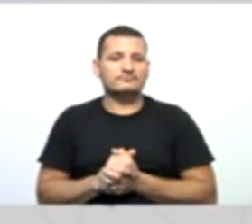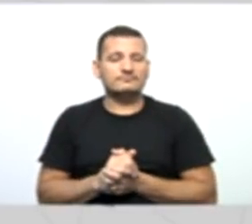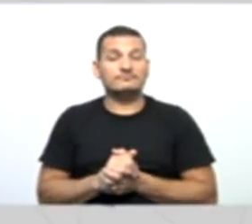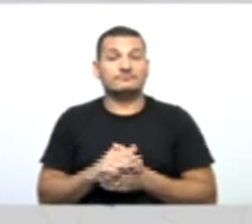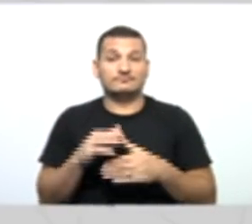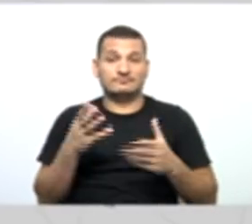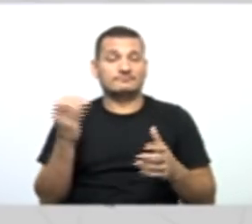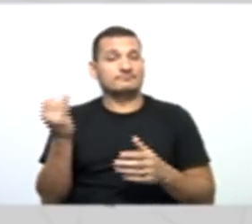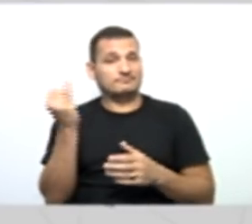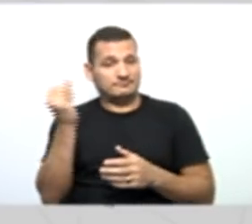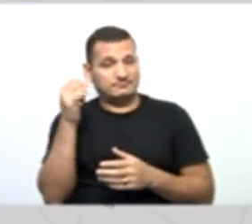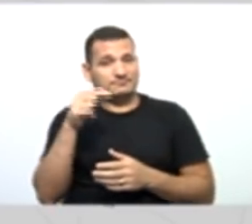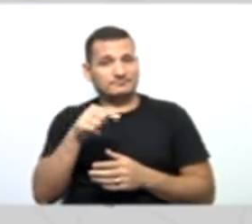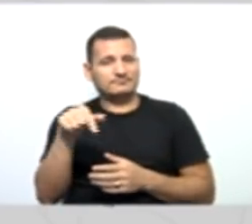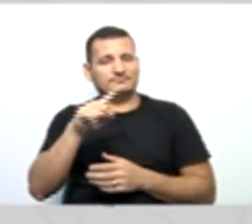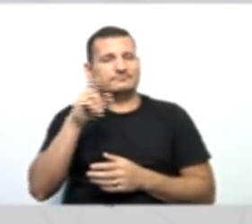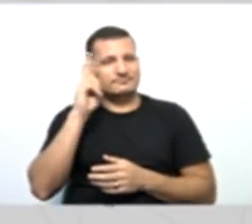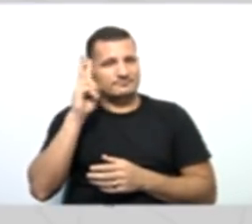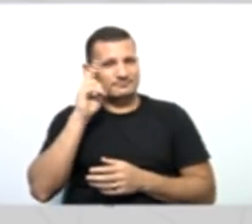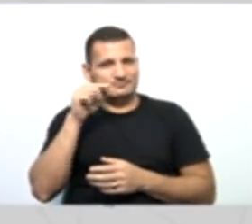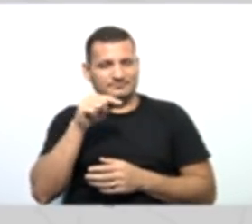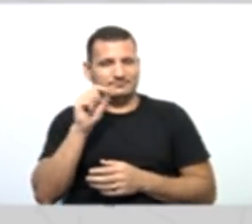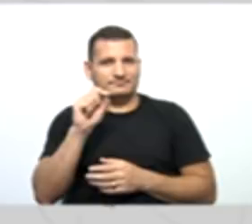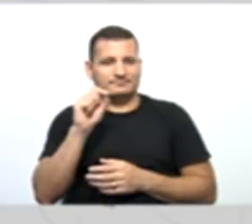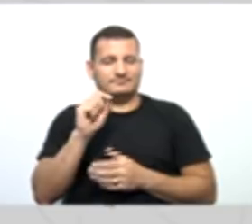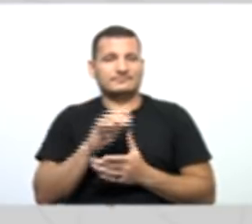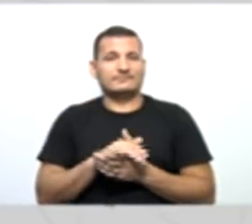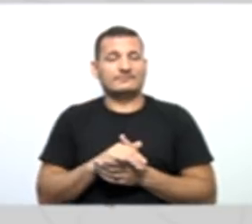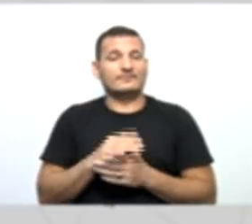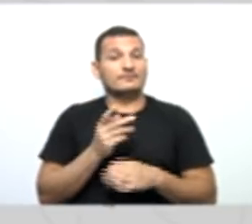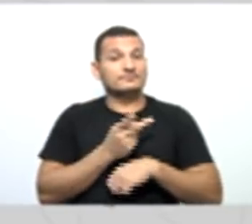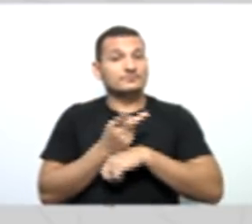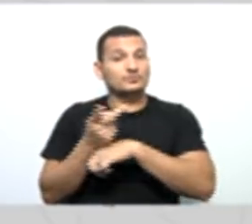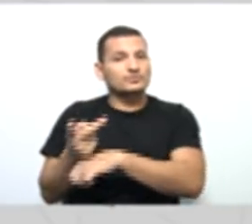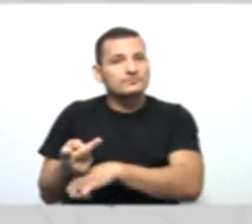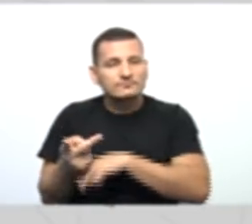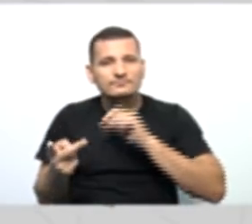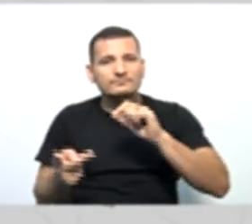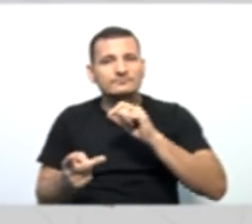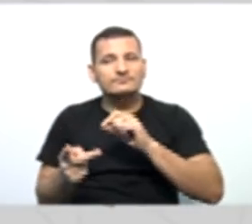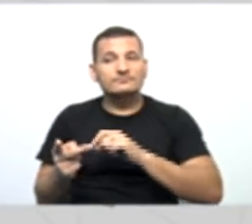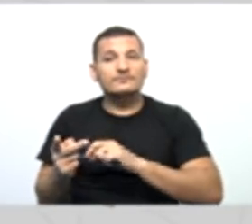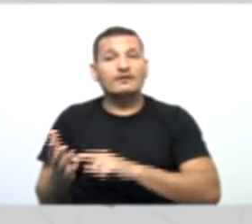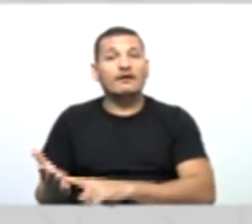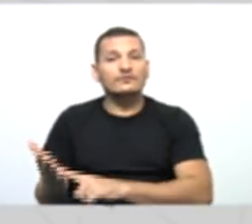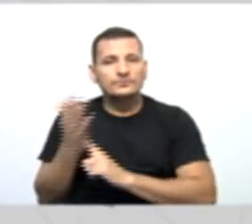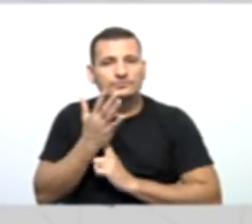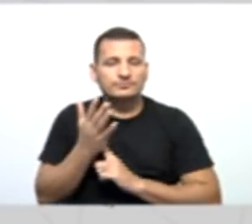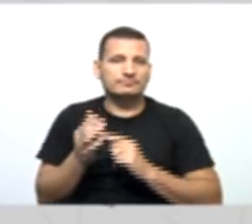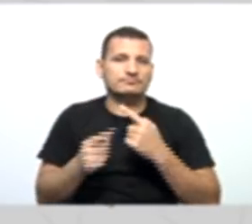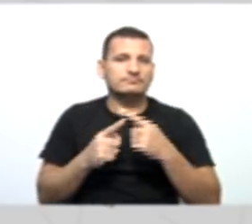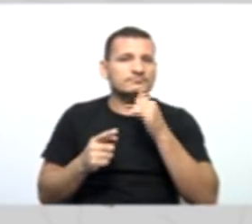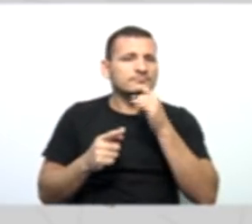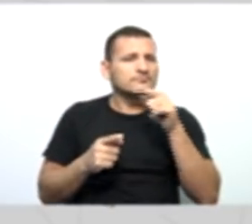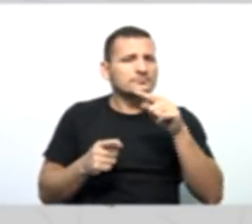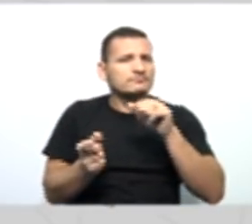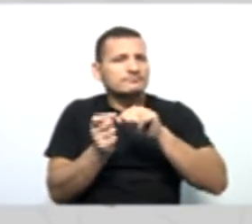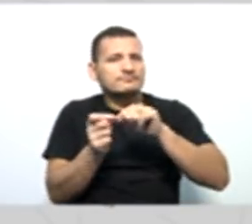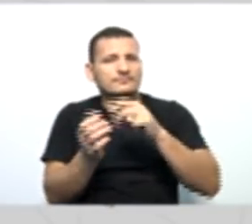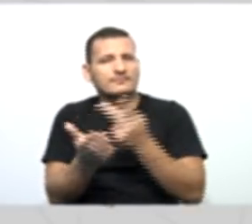isso. Lembre-se que a primeira observância é você procurar ajuda. Porque vai que você faz algum problema aí, comete algum